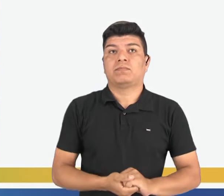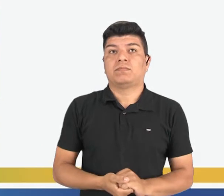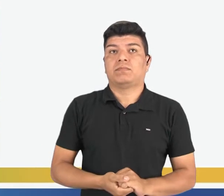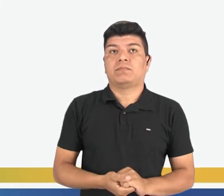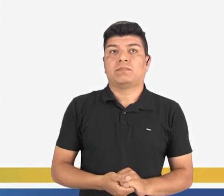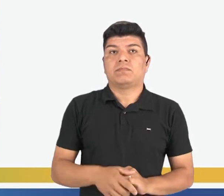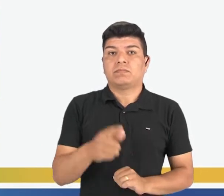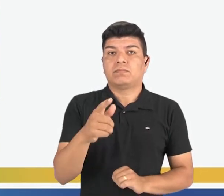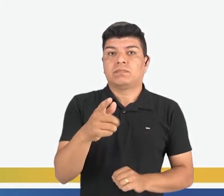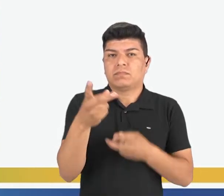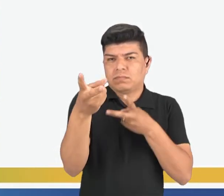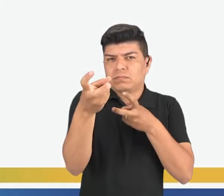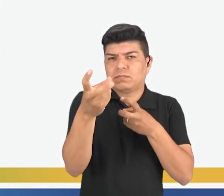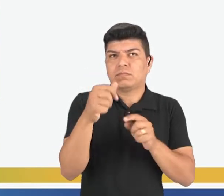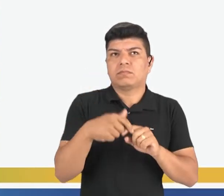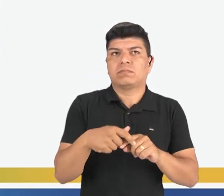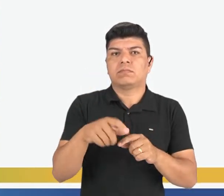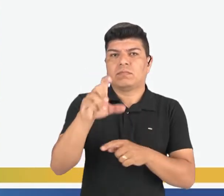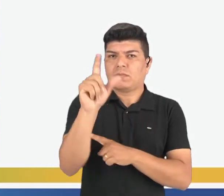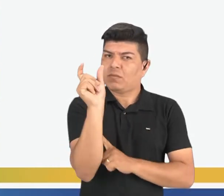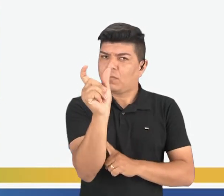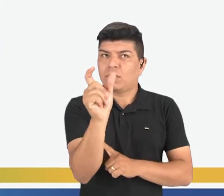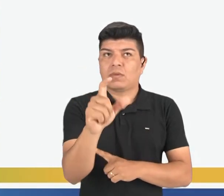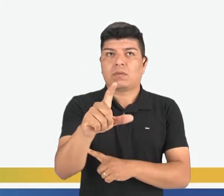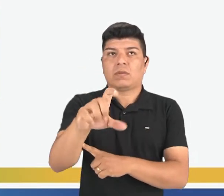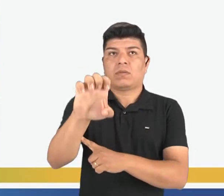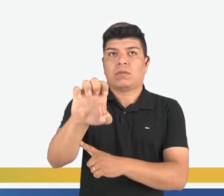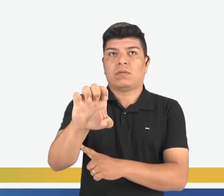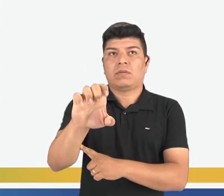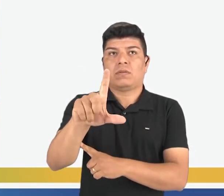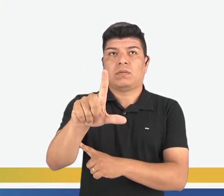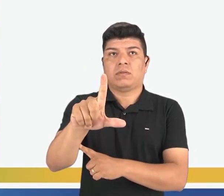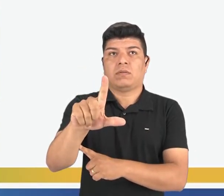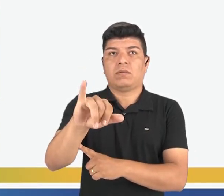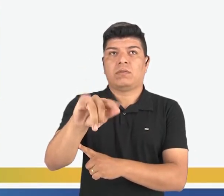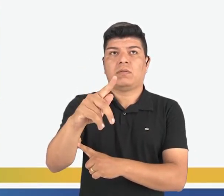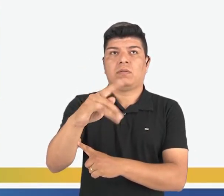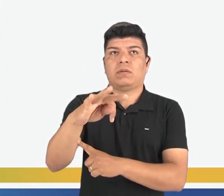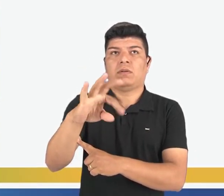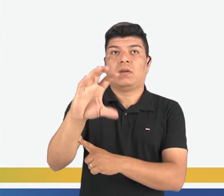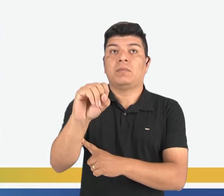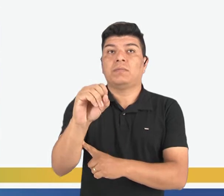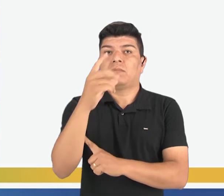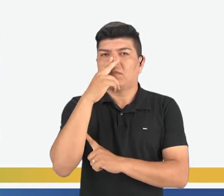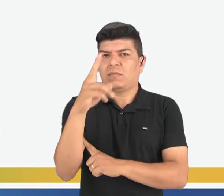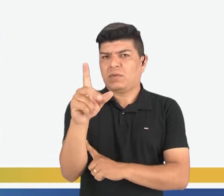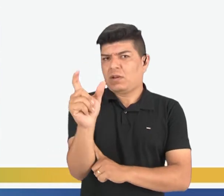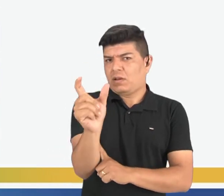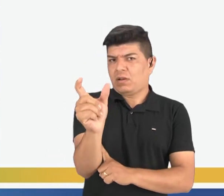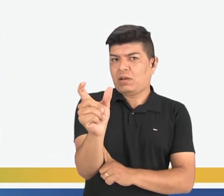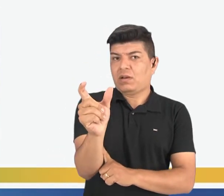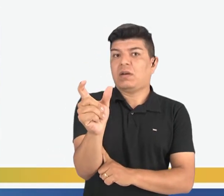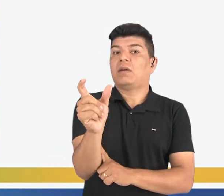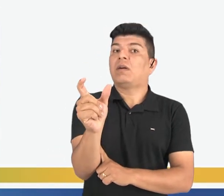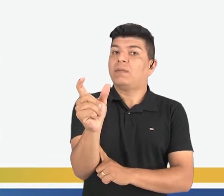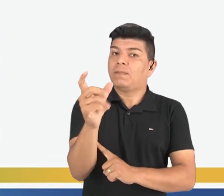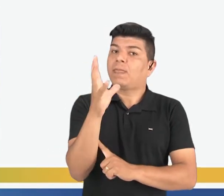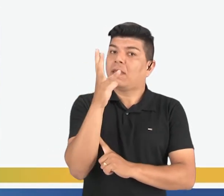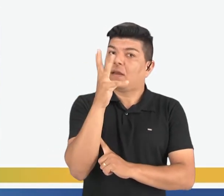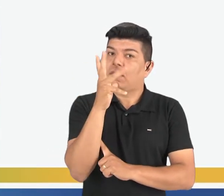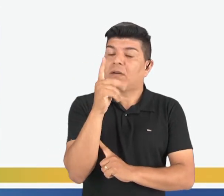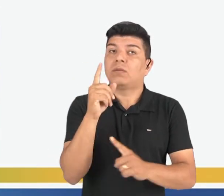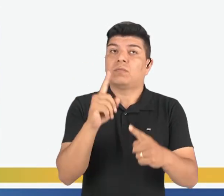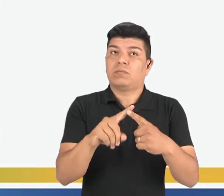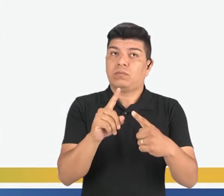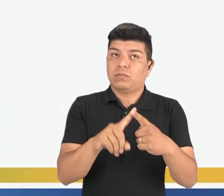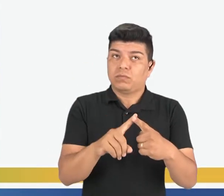Vocês notaram? Elípticos, pegá-las-emos. São palavras até que a gente tem que pronunciar com mais calma, porque senão,